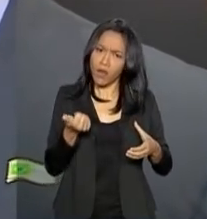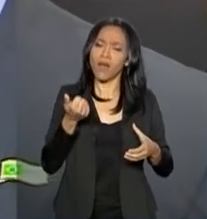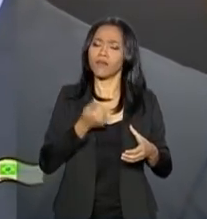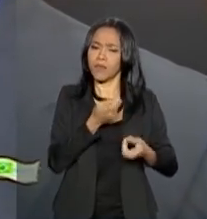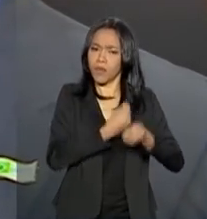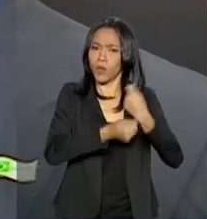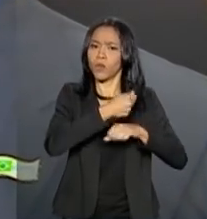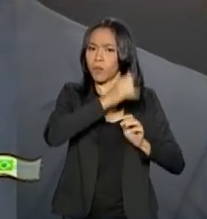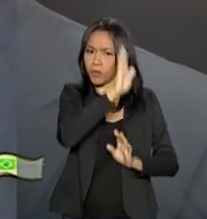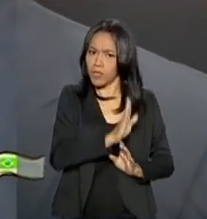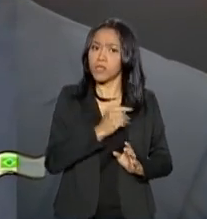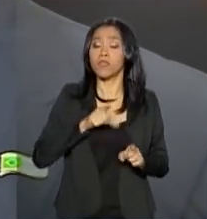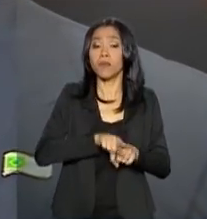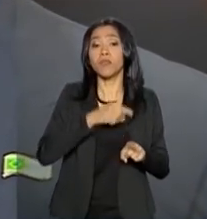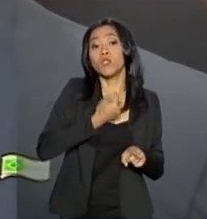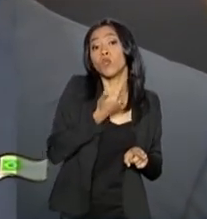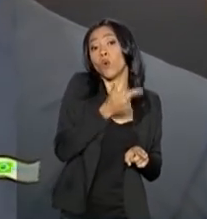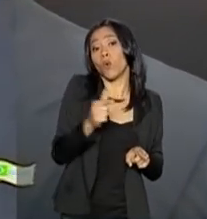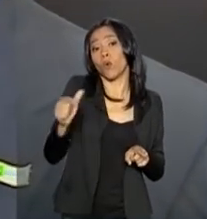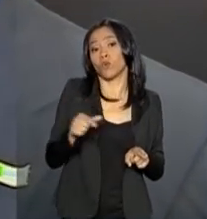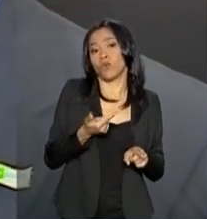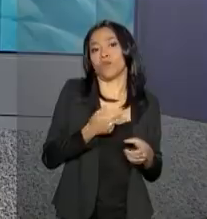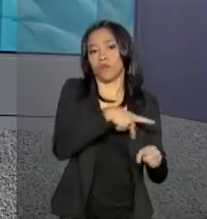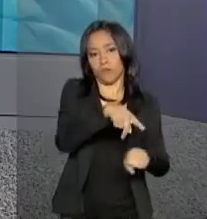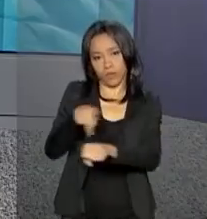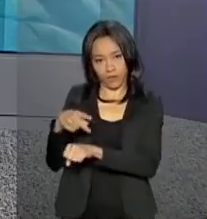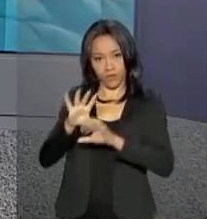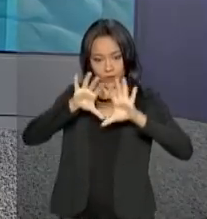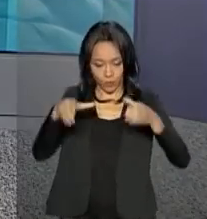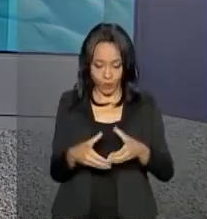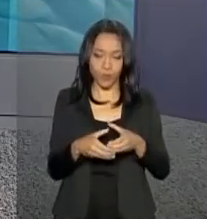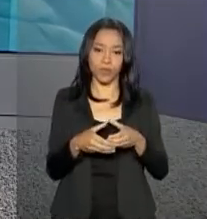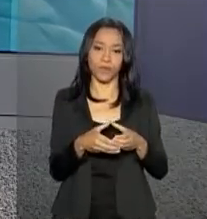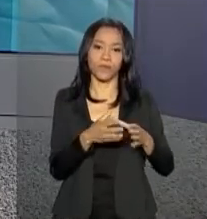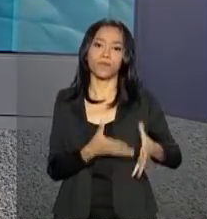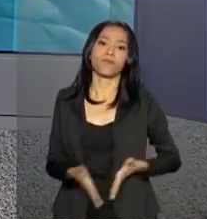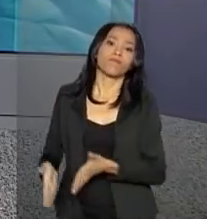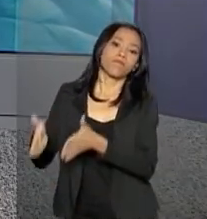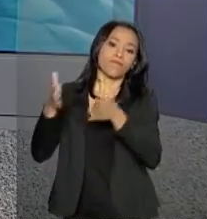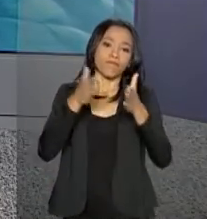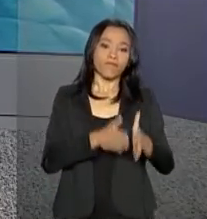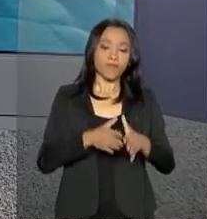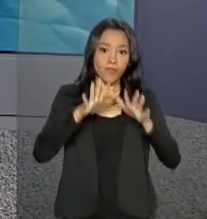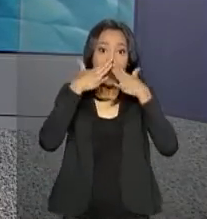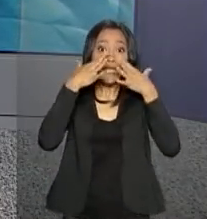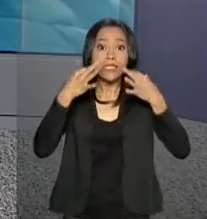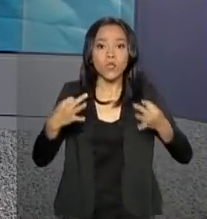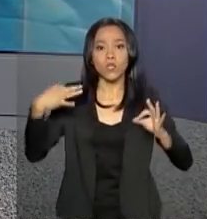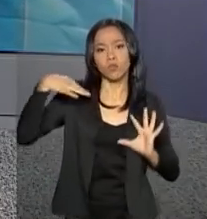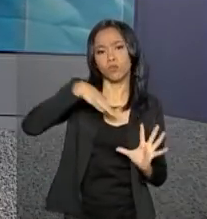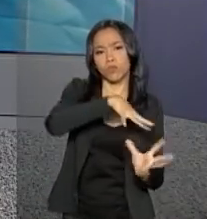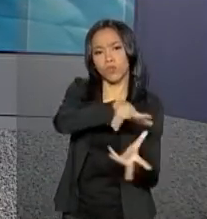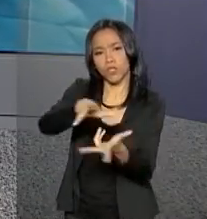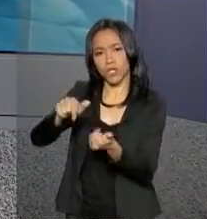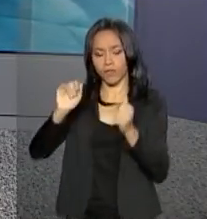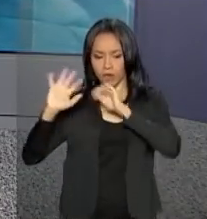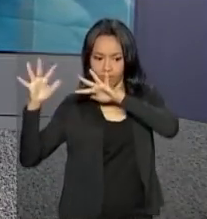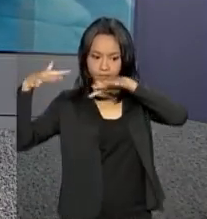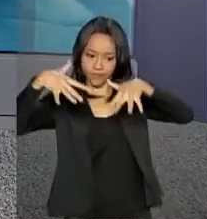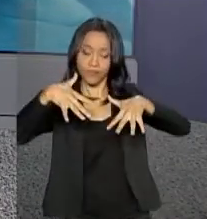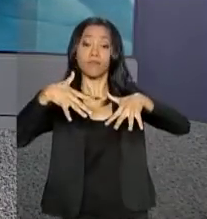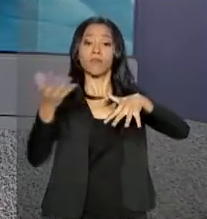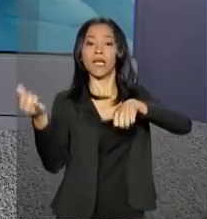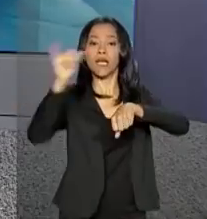Brasil e dos outros países que compõem o G20 e as atenções internacionais vão estar voltadas para Buenos